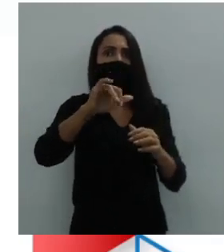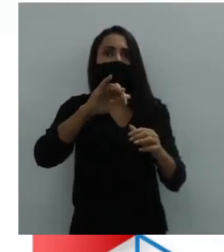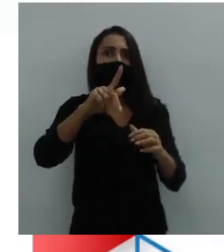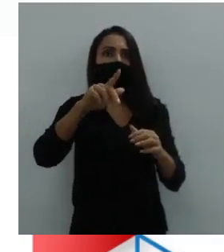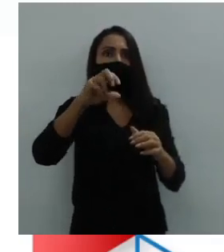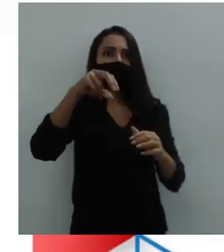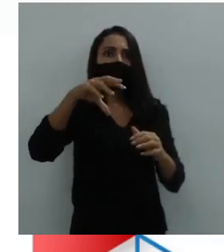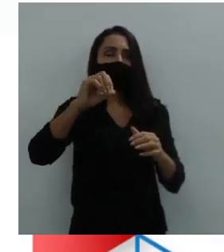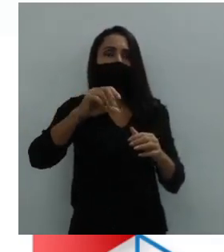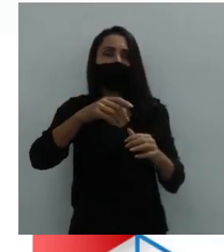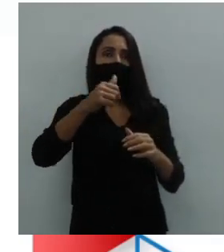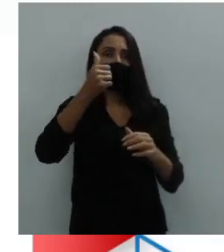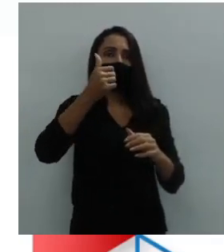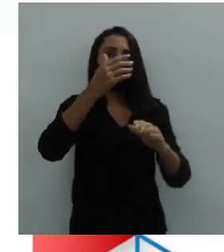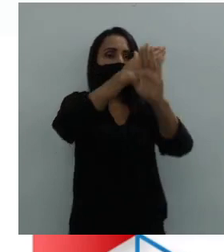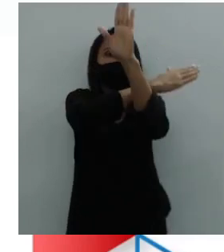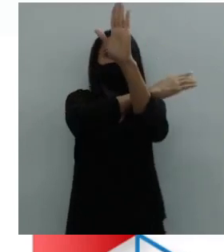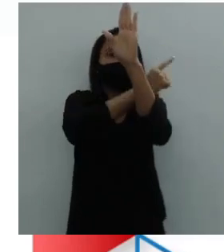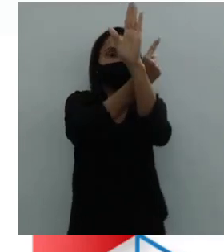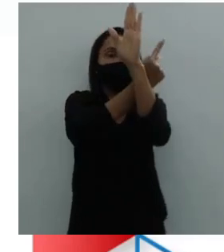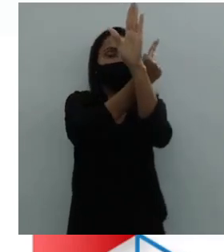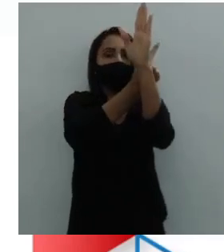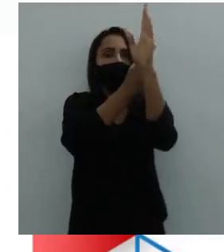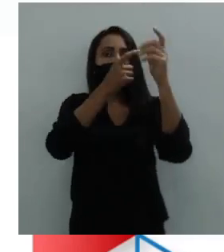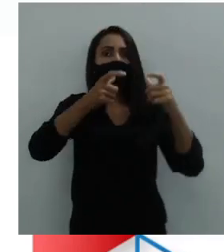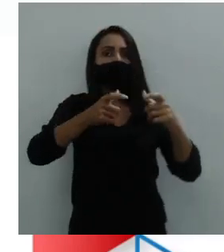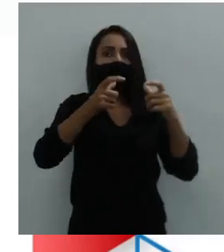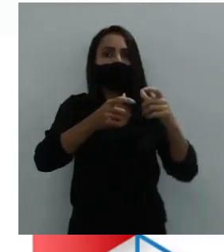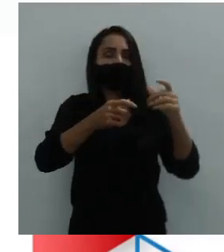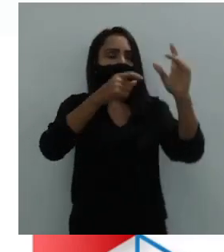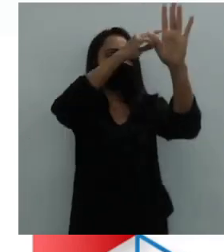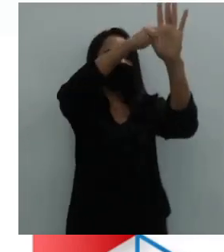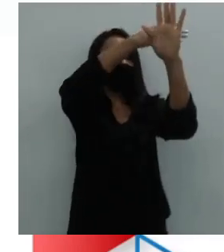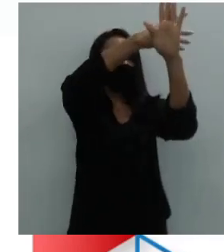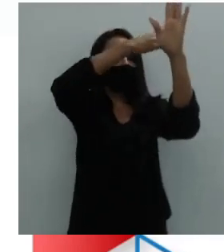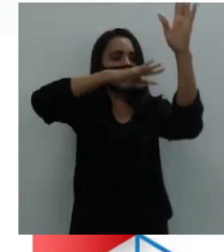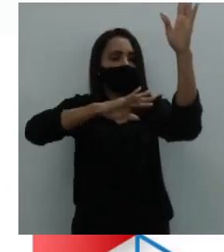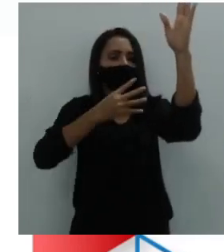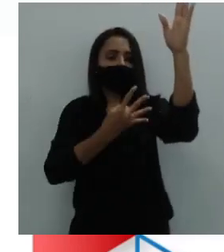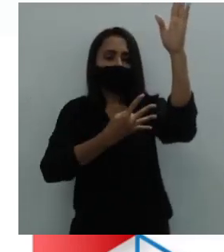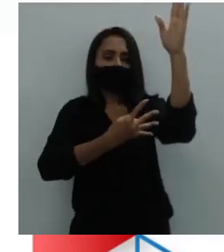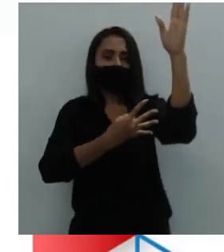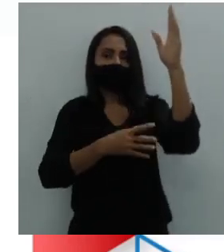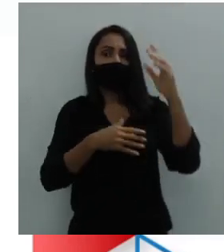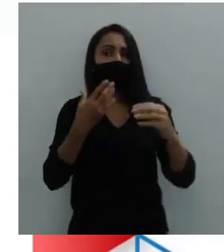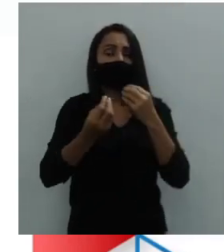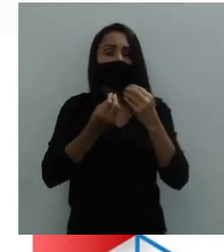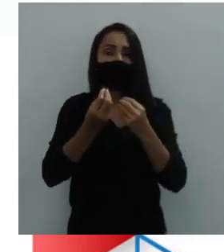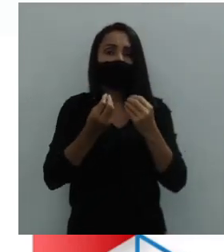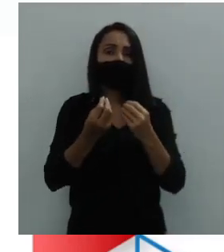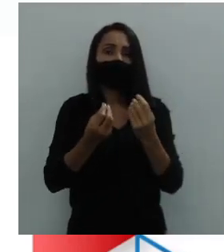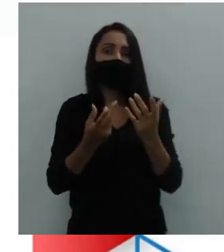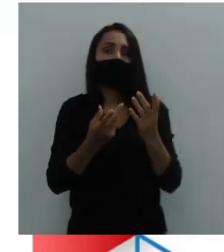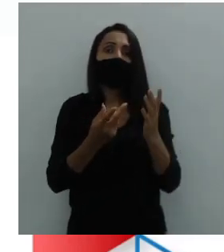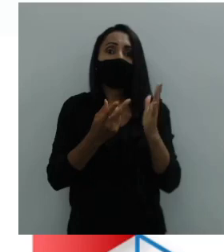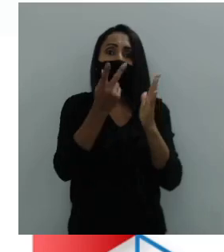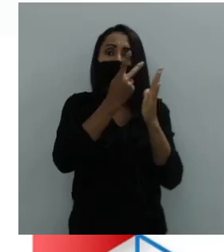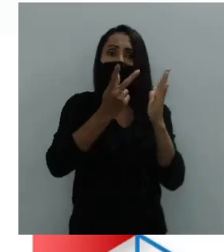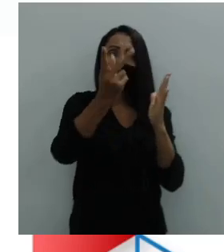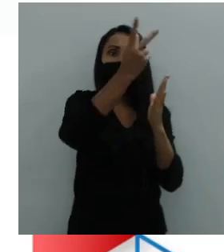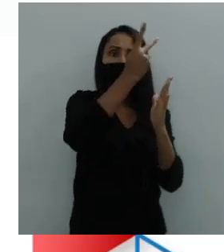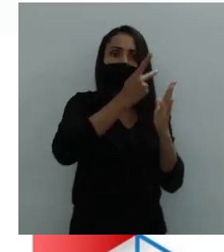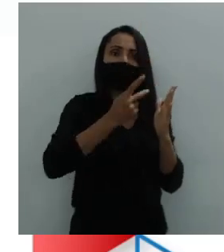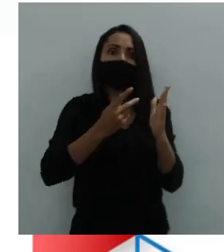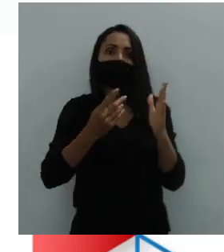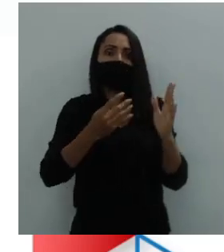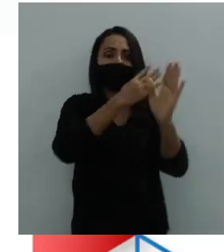quadrante, ele vai estar localizado no quarto quadrante. Descreva como essa figura foi obtida, essa do quarto